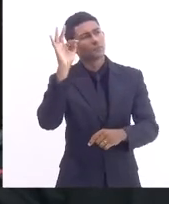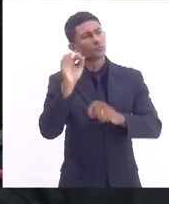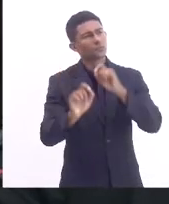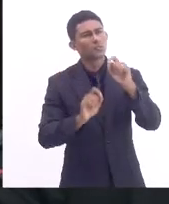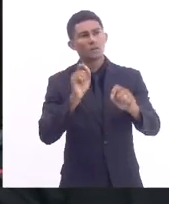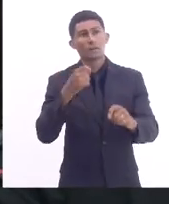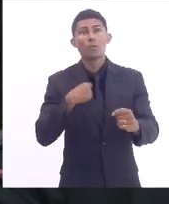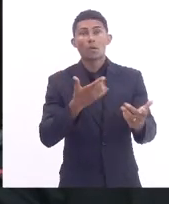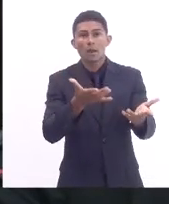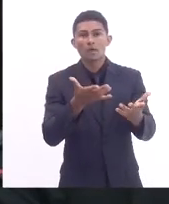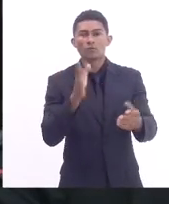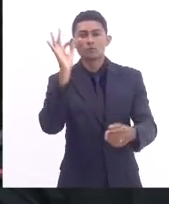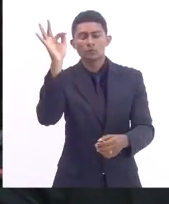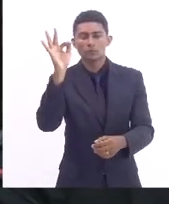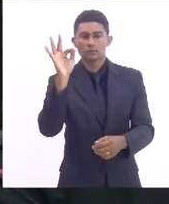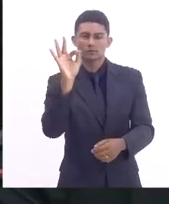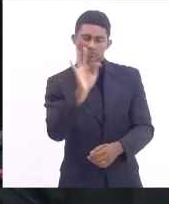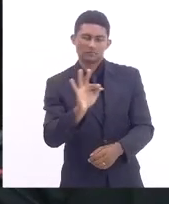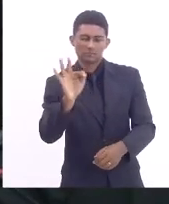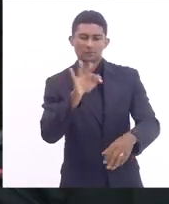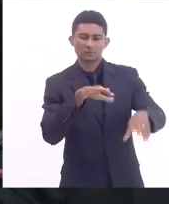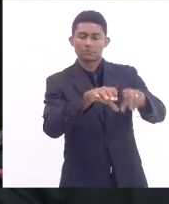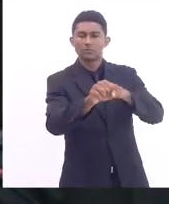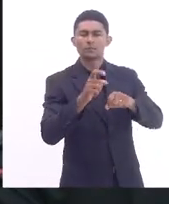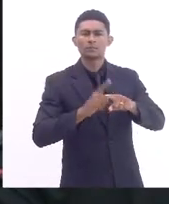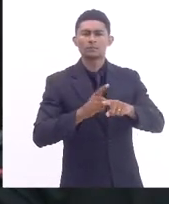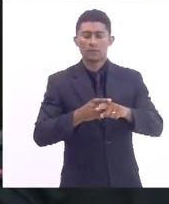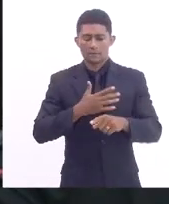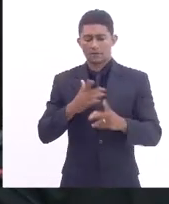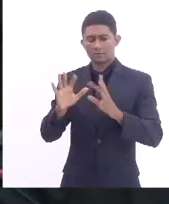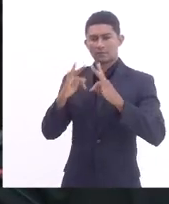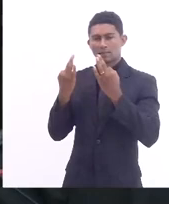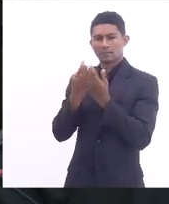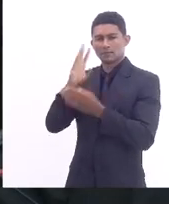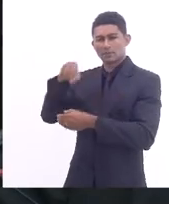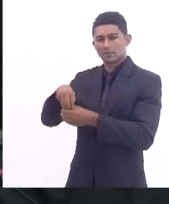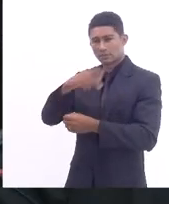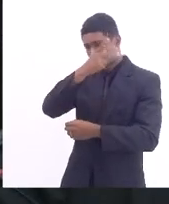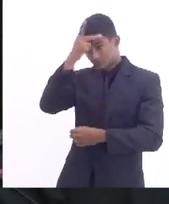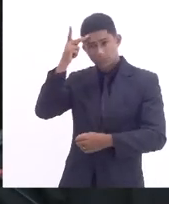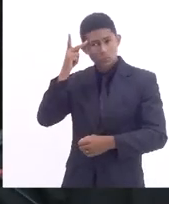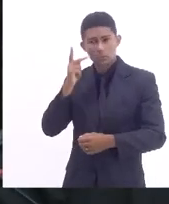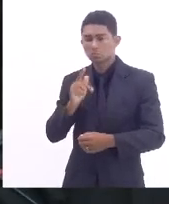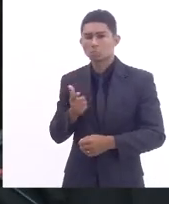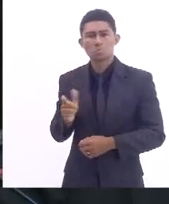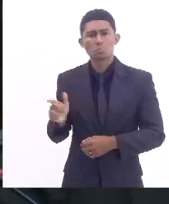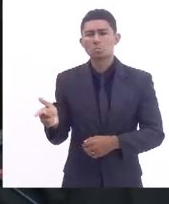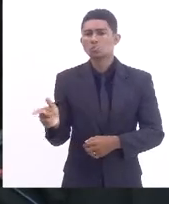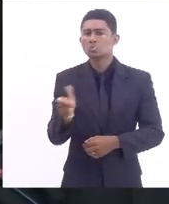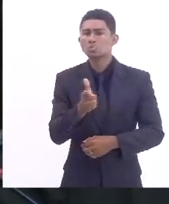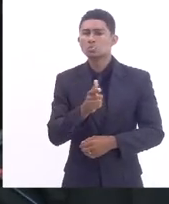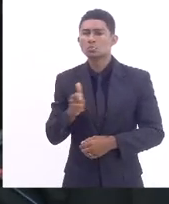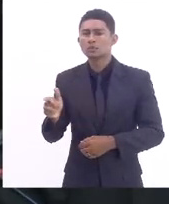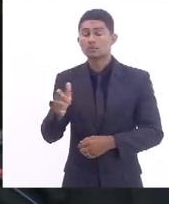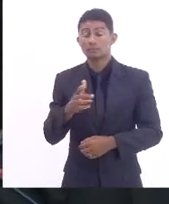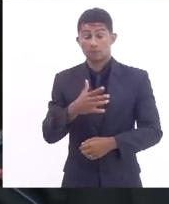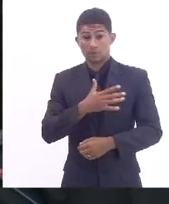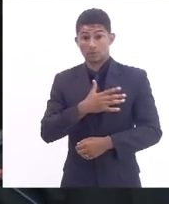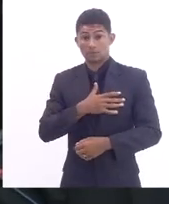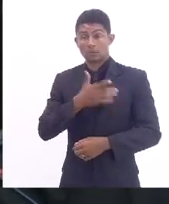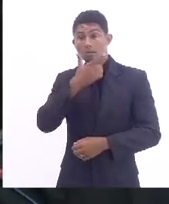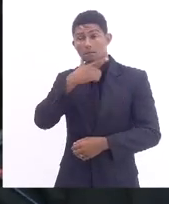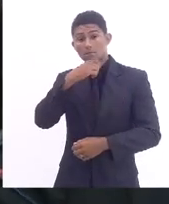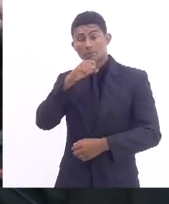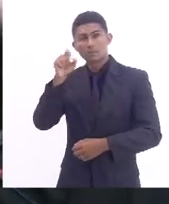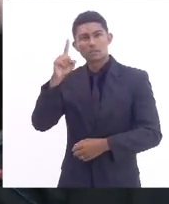poder ter uma graduação porque ninguém da minha família tinha graduação até aquele momento e meu pai tinha um sonho de ter um filho Engenheiro